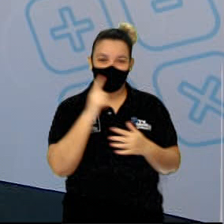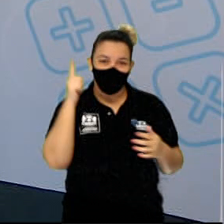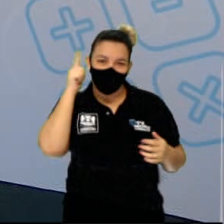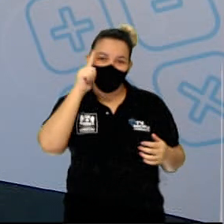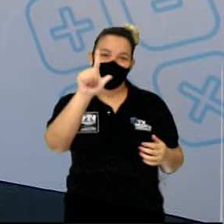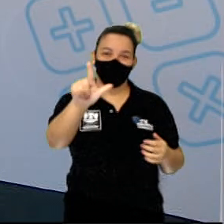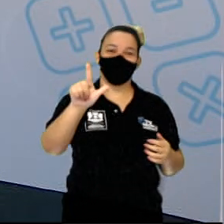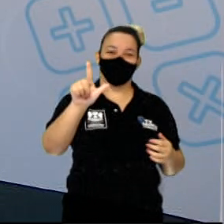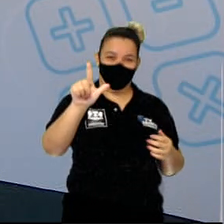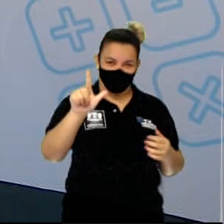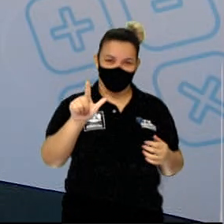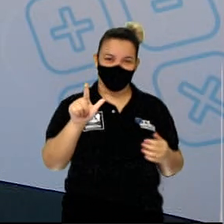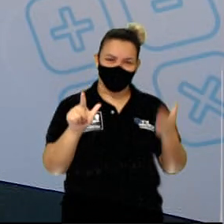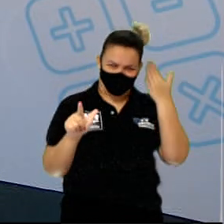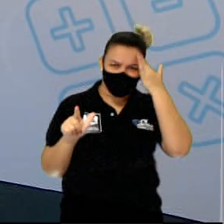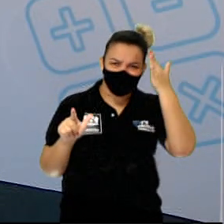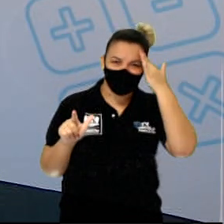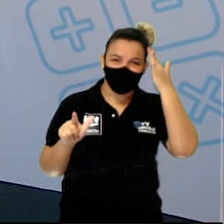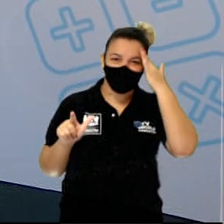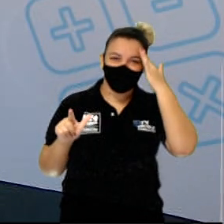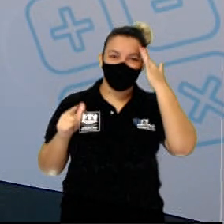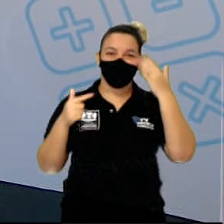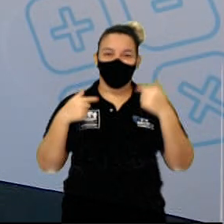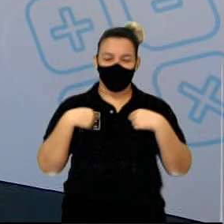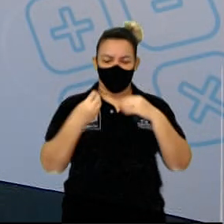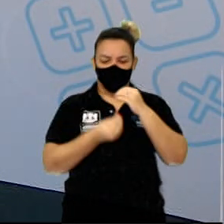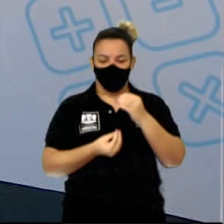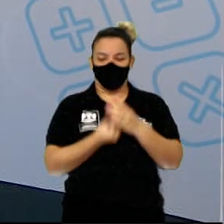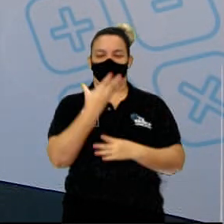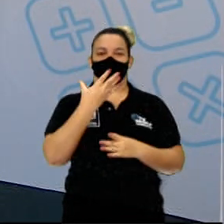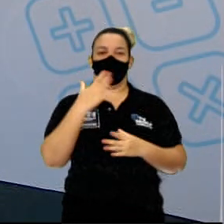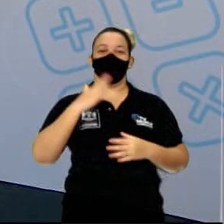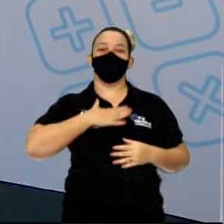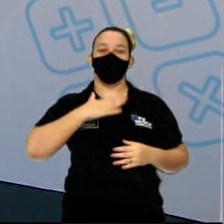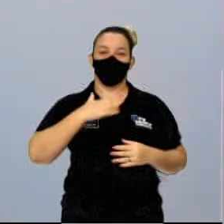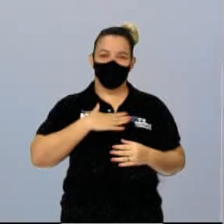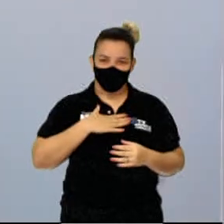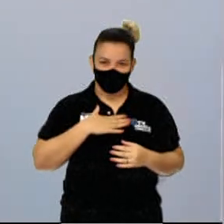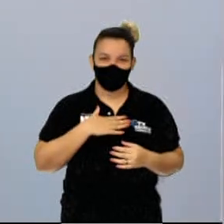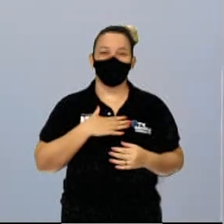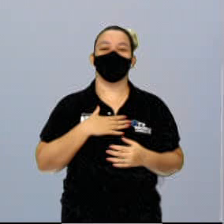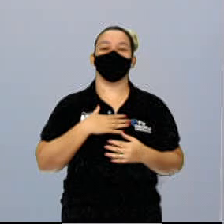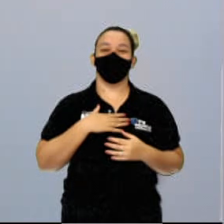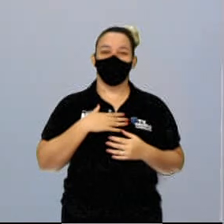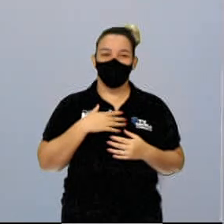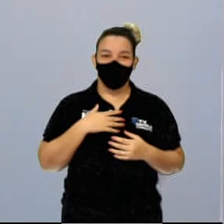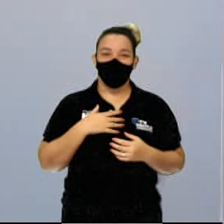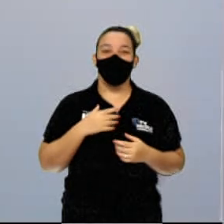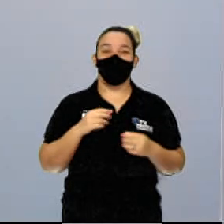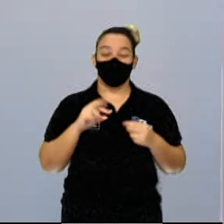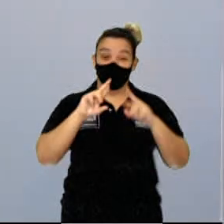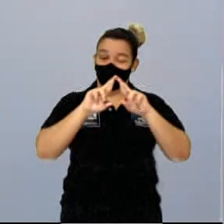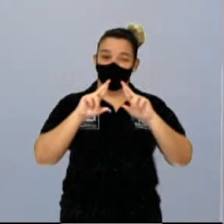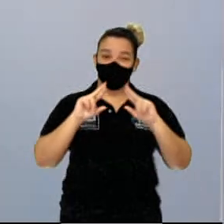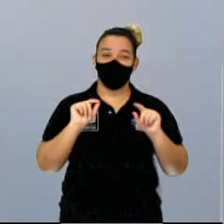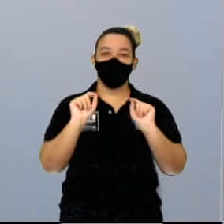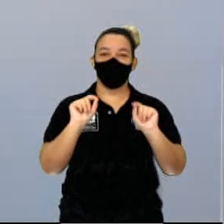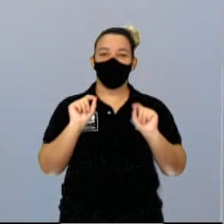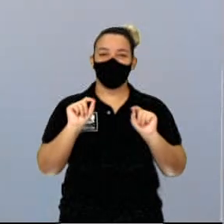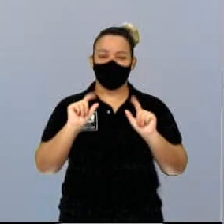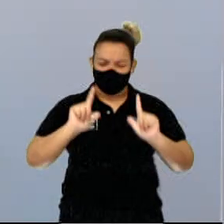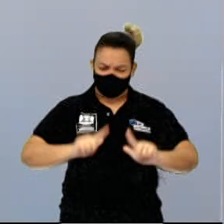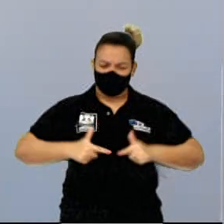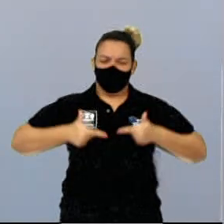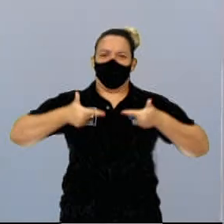uma motivação que foi criada por mim, né? Não é necessariamente material, e isso vai fazer diferença, né, no meu